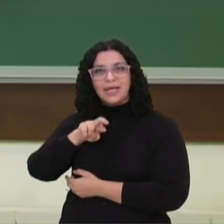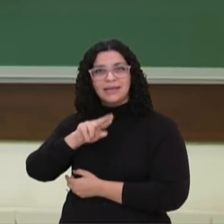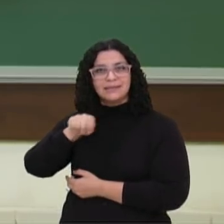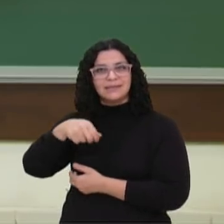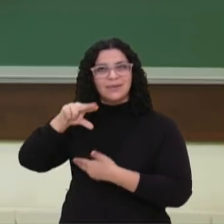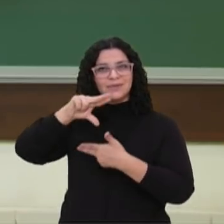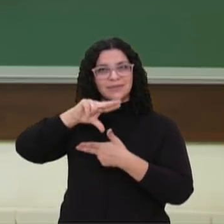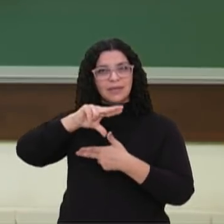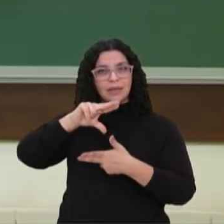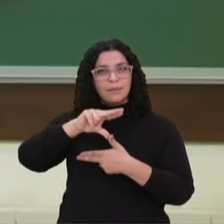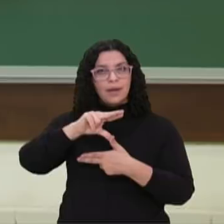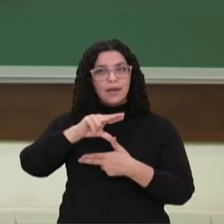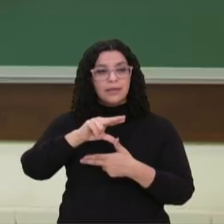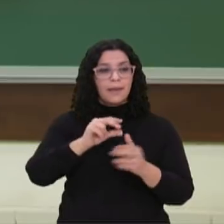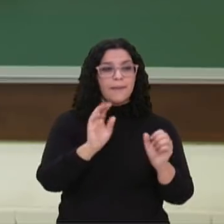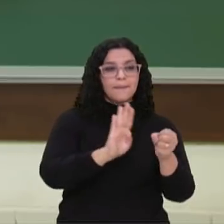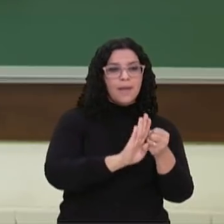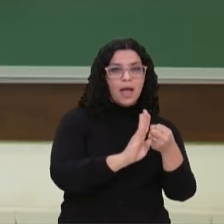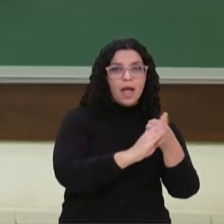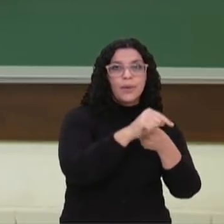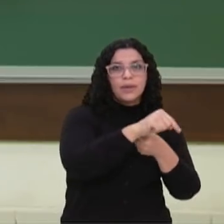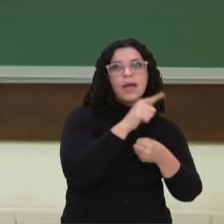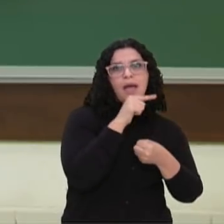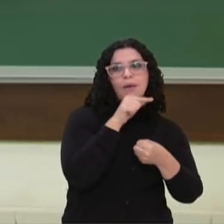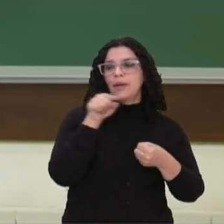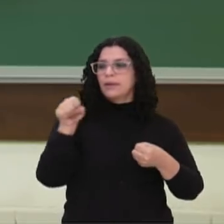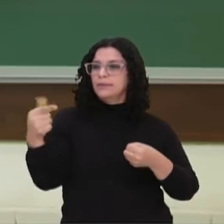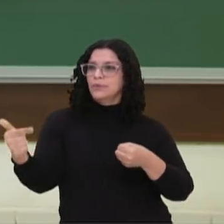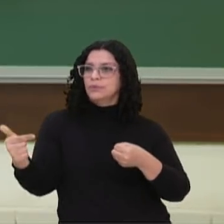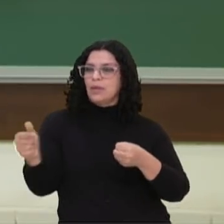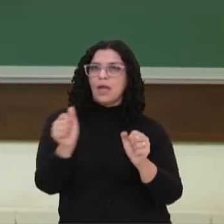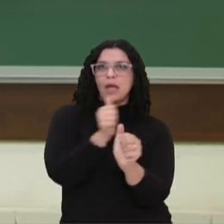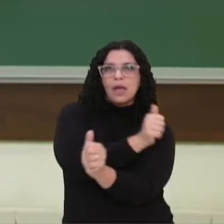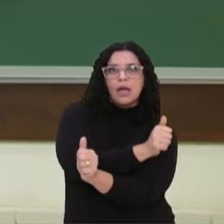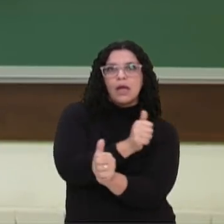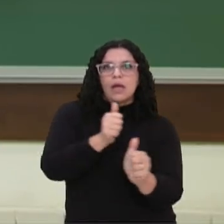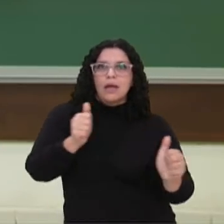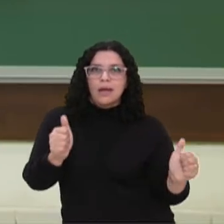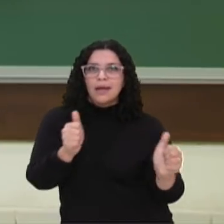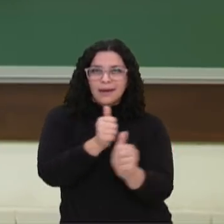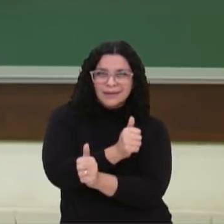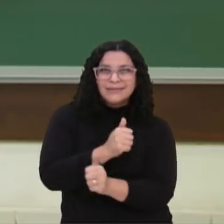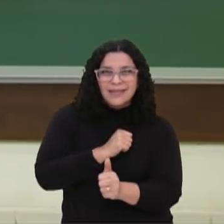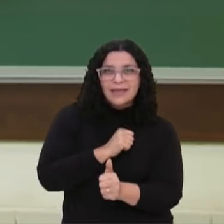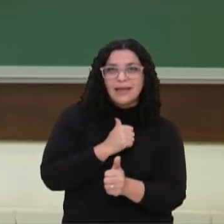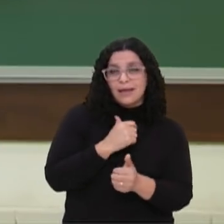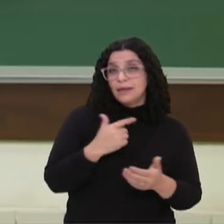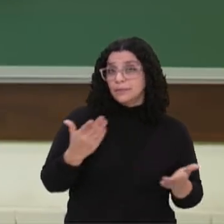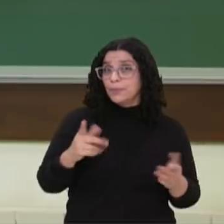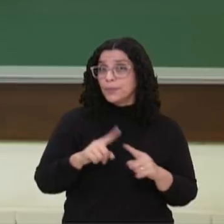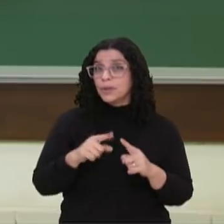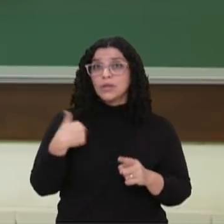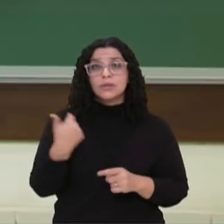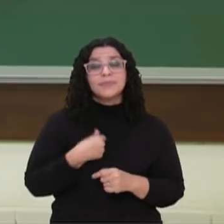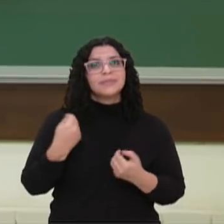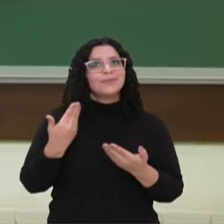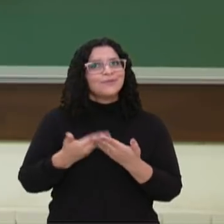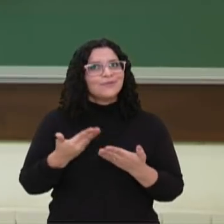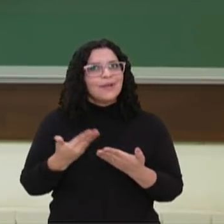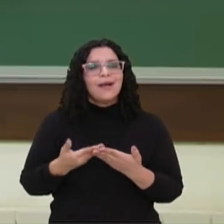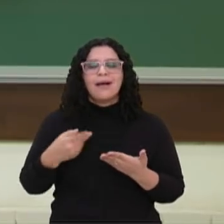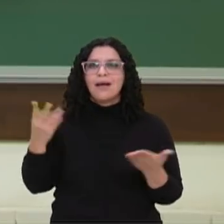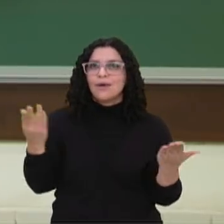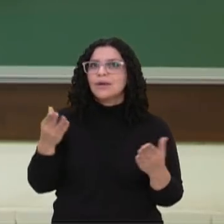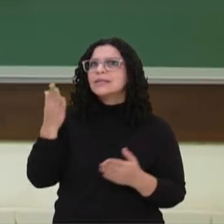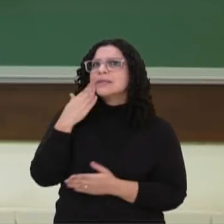ali de água, então tem lugares que tem dia que tem, outro dia não tem. Então é importante nós verificar essa aula, saber